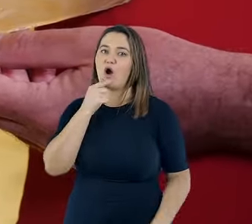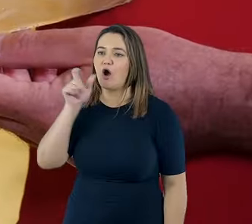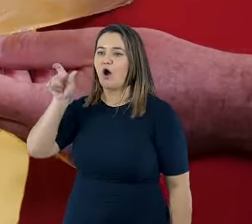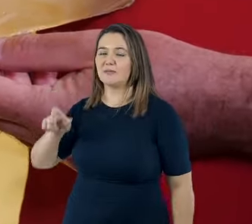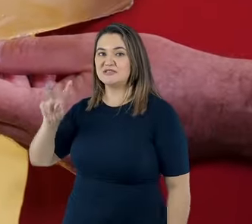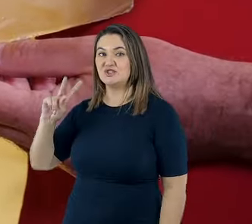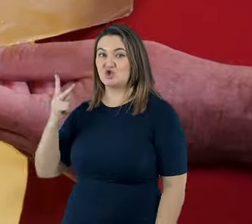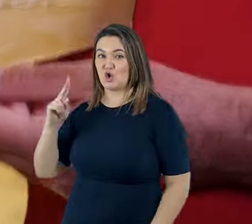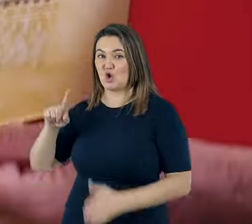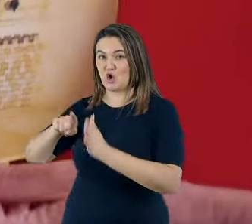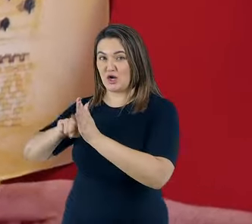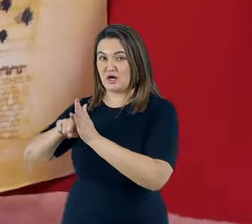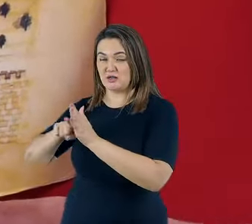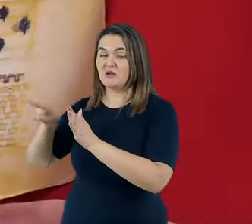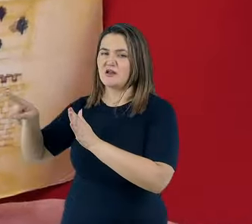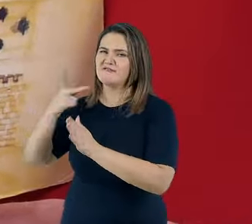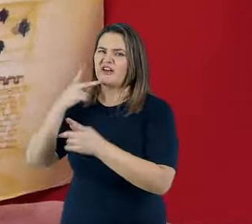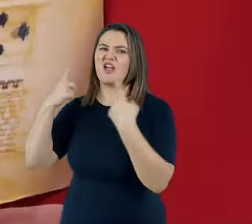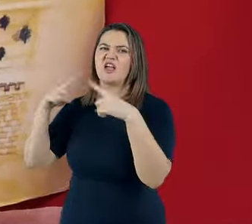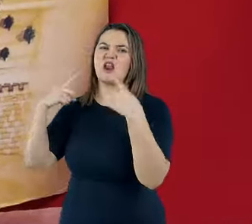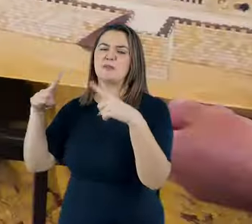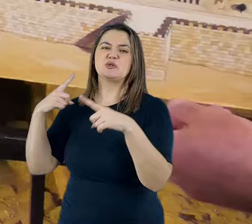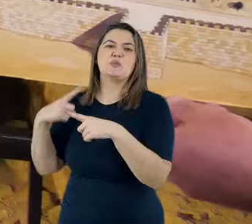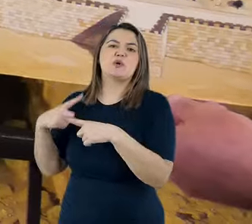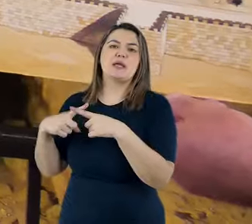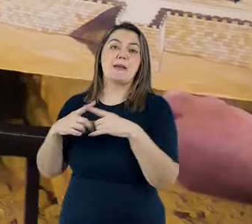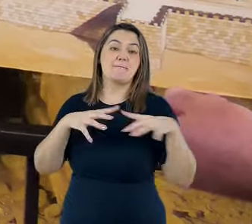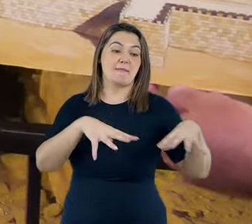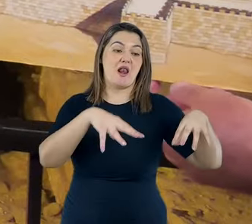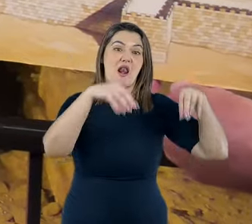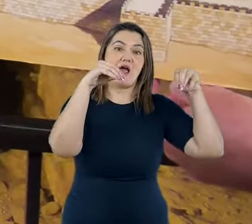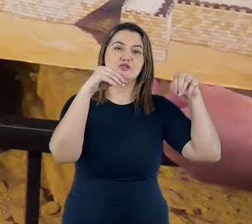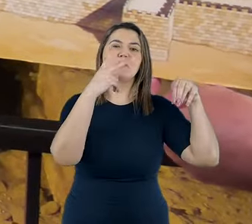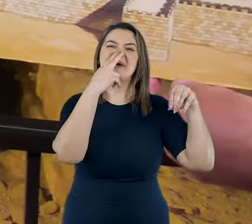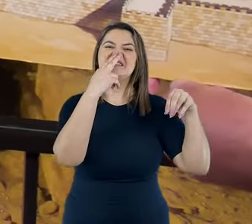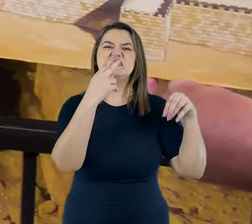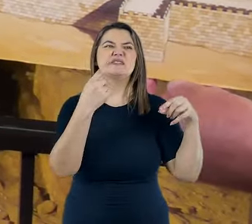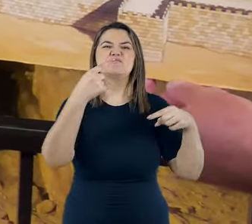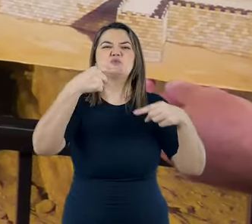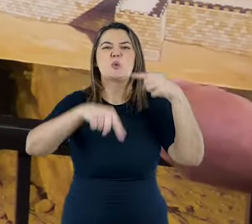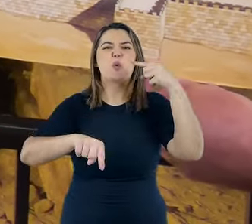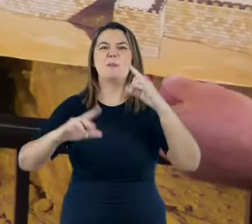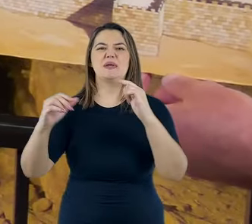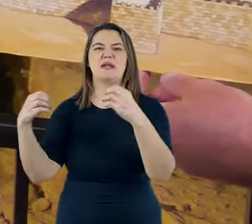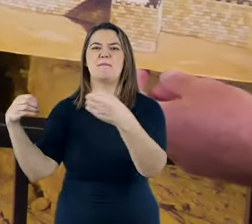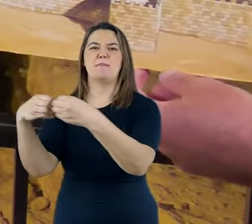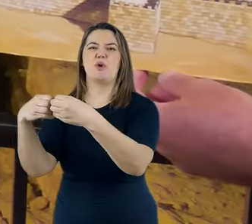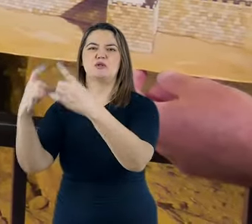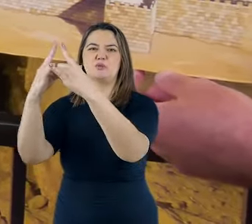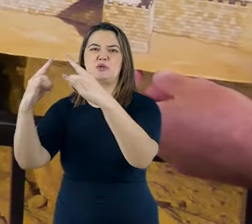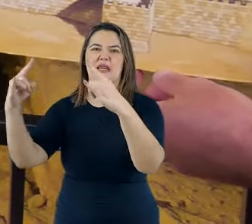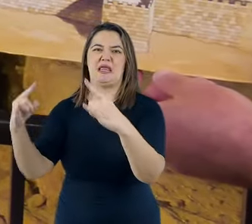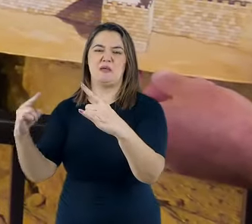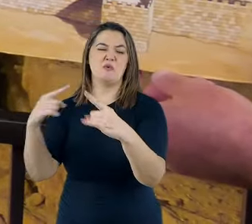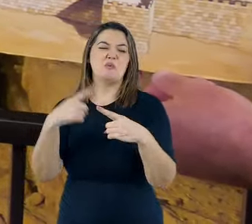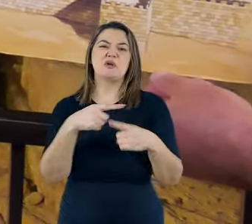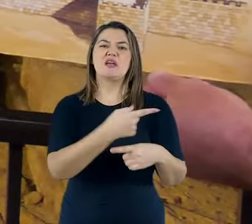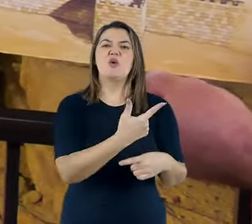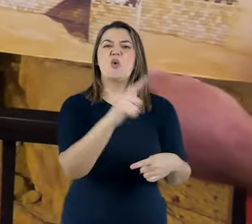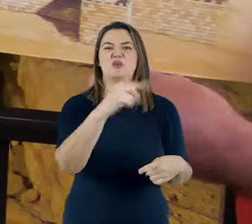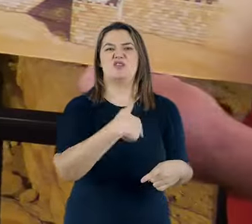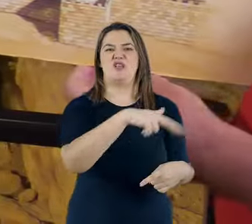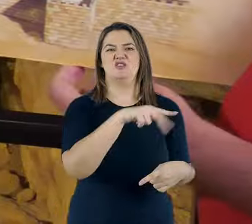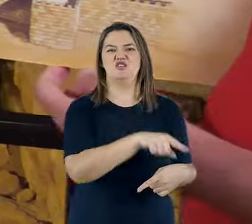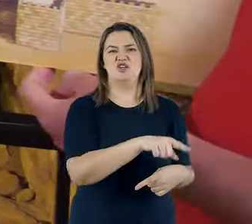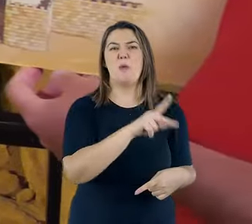também disse que havia uma reclamação dos religiosos porque o palácio dele era pagão demais para estar tão próximo do templo. E nós